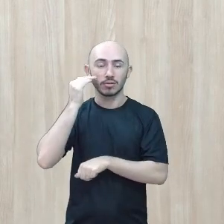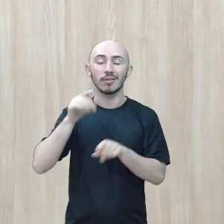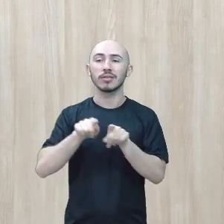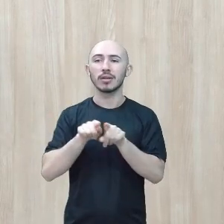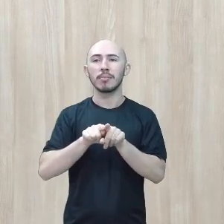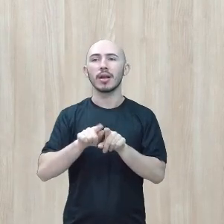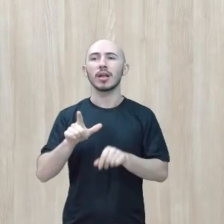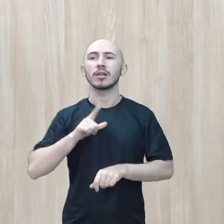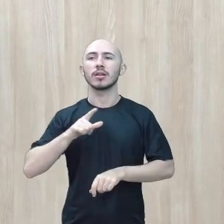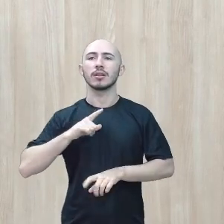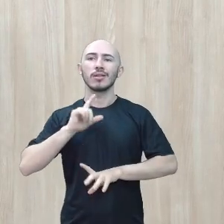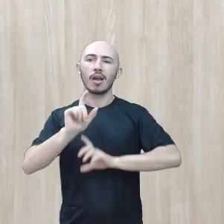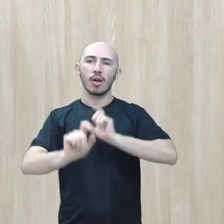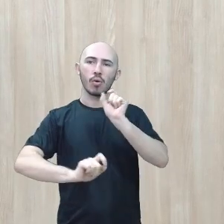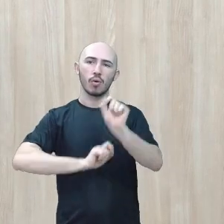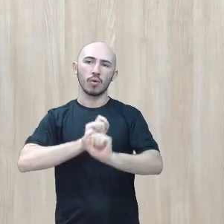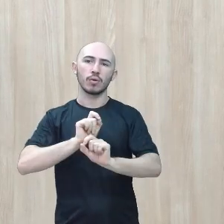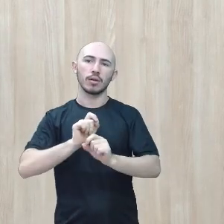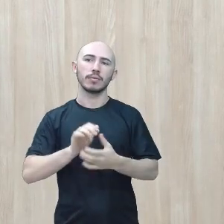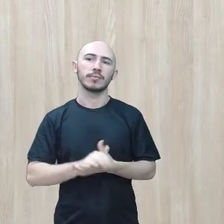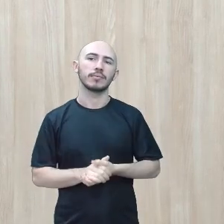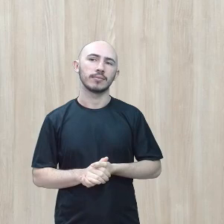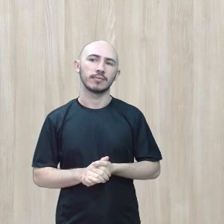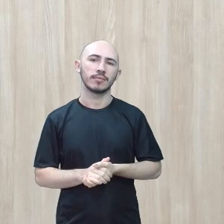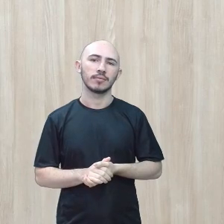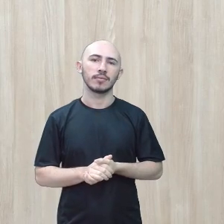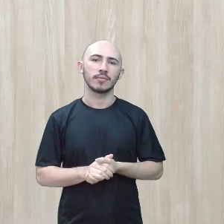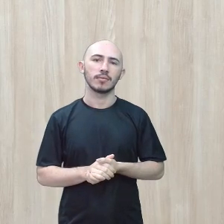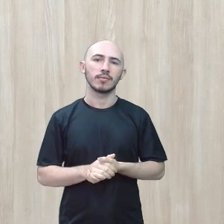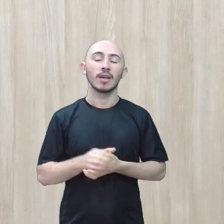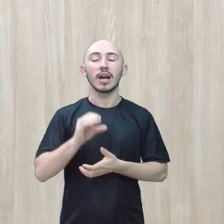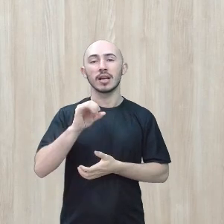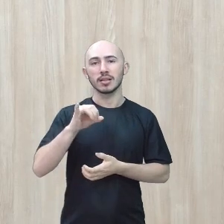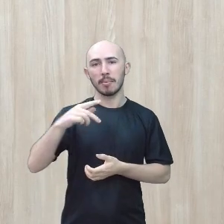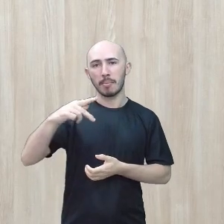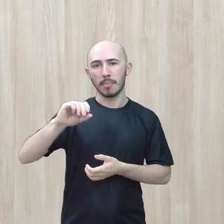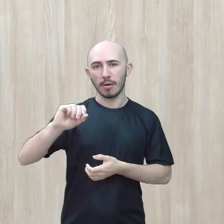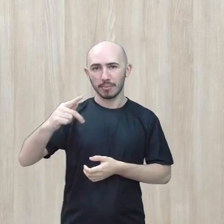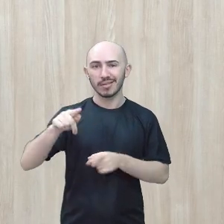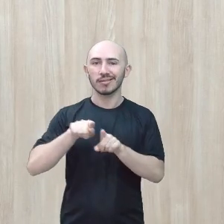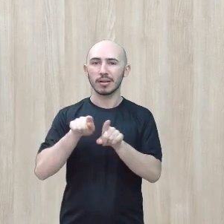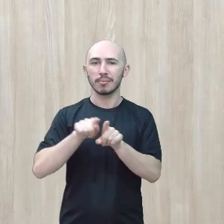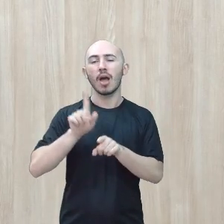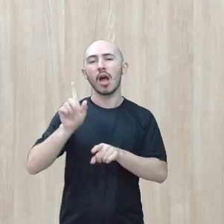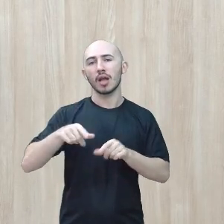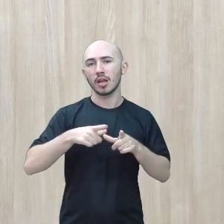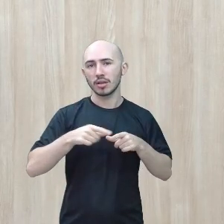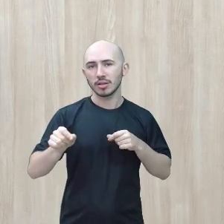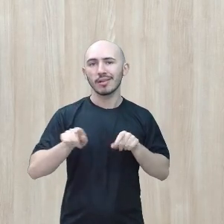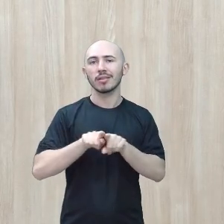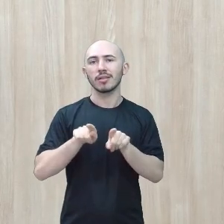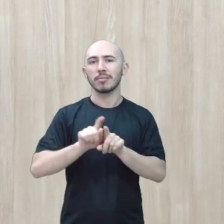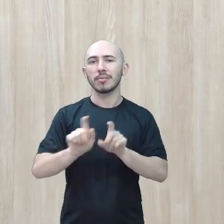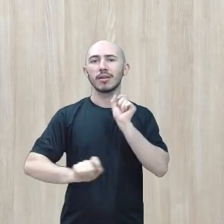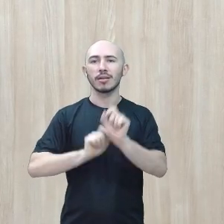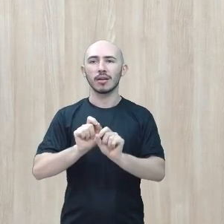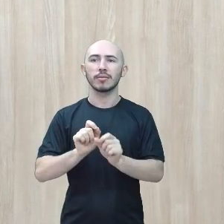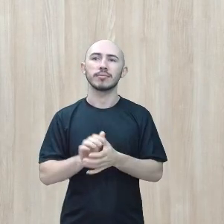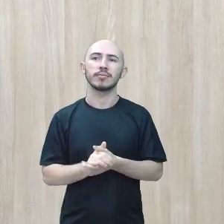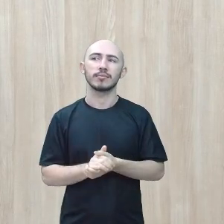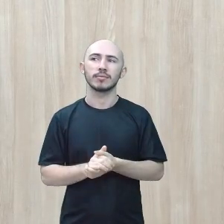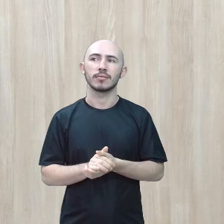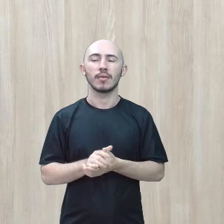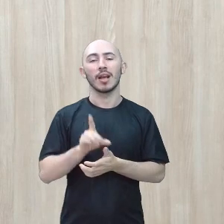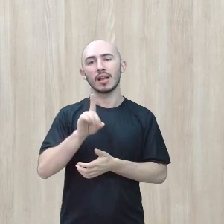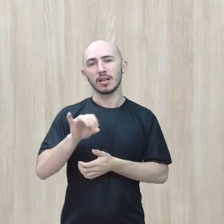C-pop, que é o pop da China, e a gente vai ter o J-pop ou J-pop, que é